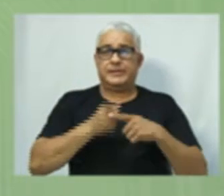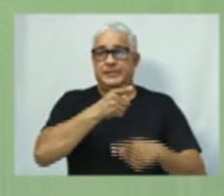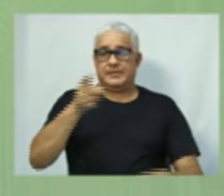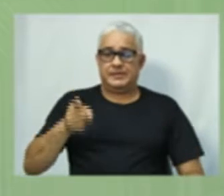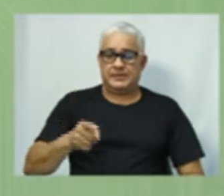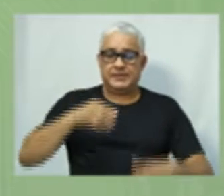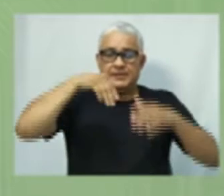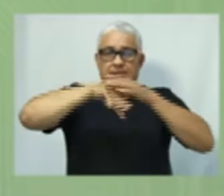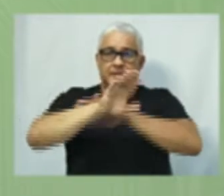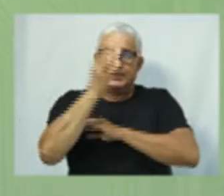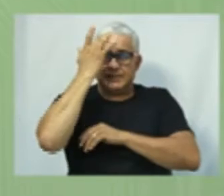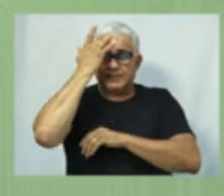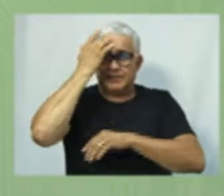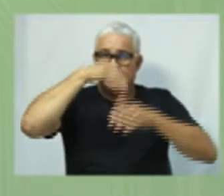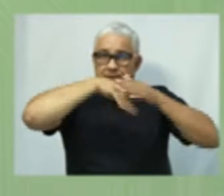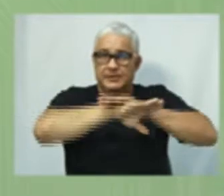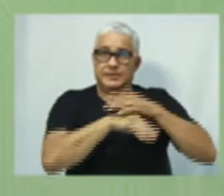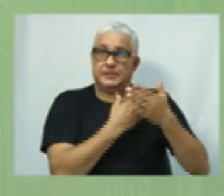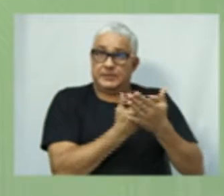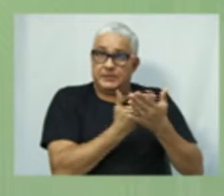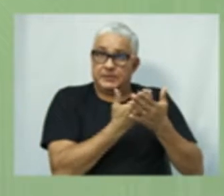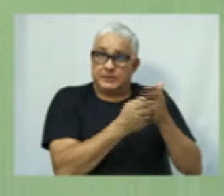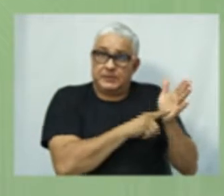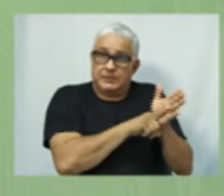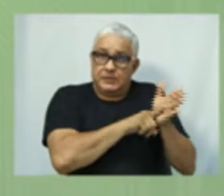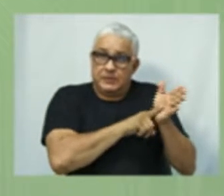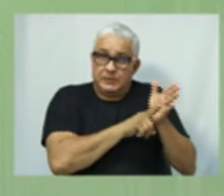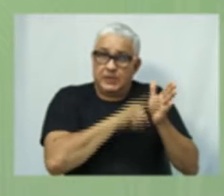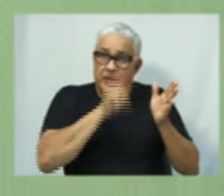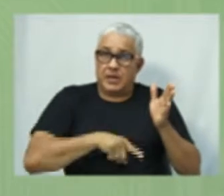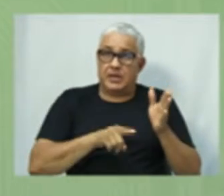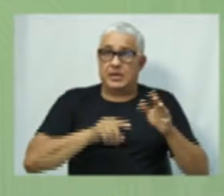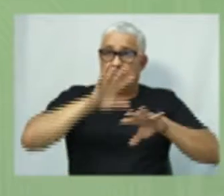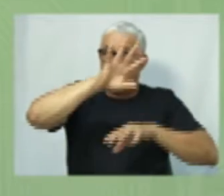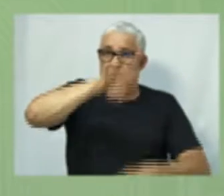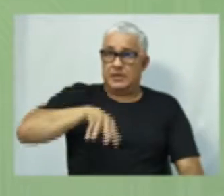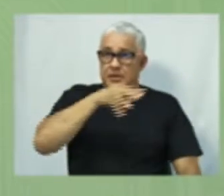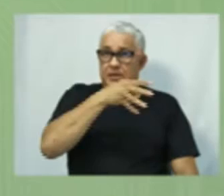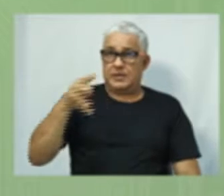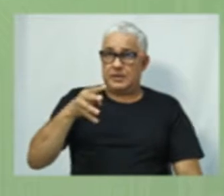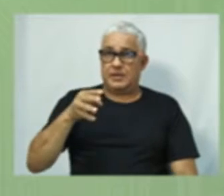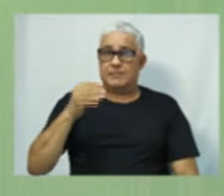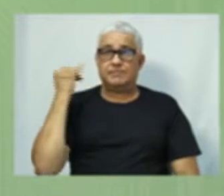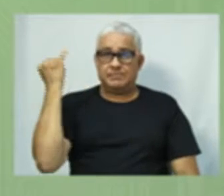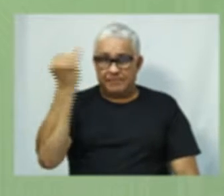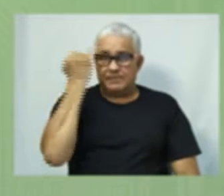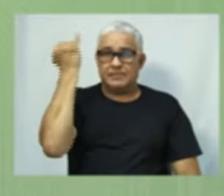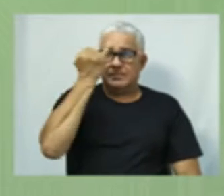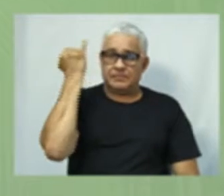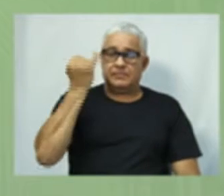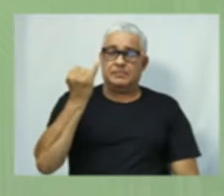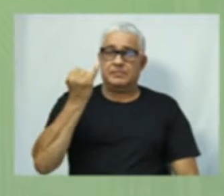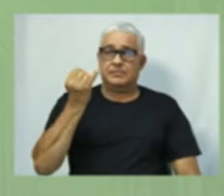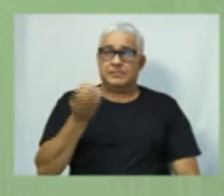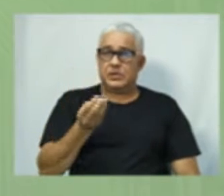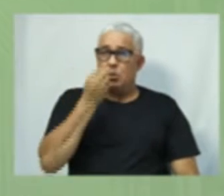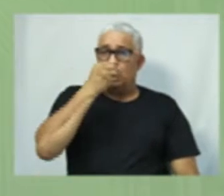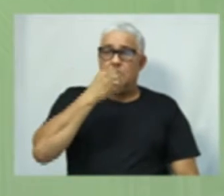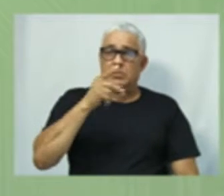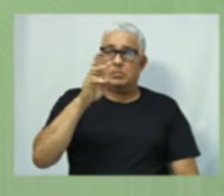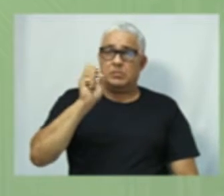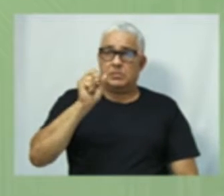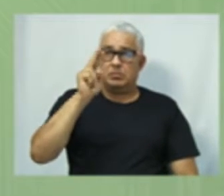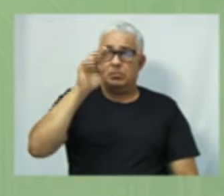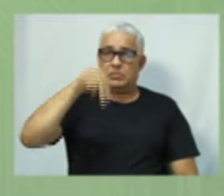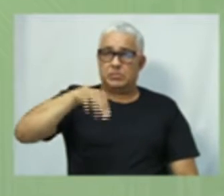essa tabelinha aí e vão estudar essa tabela. Que essa tabela é a principal parte do lucro presumido. Mas os cálculos